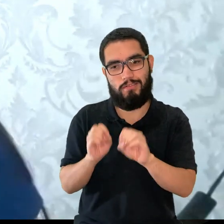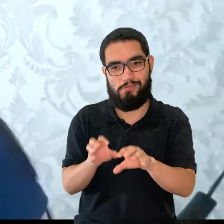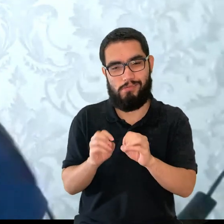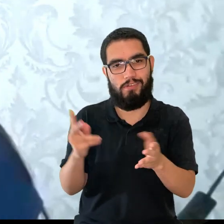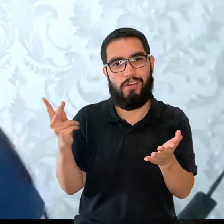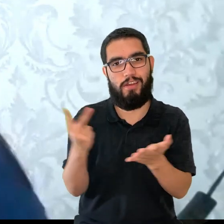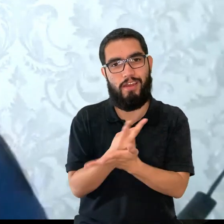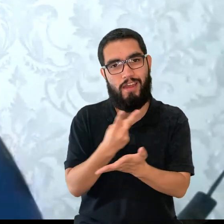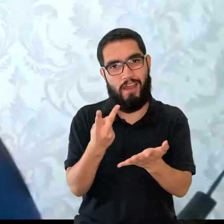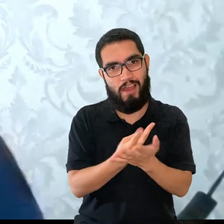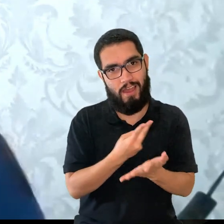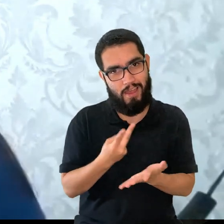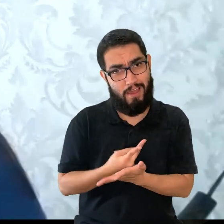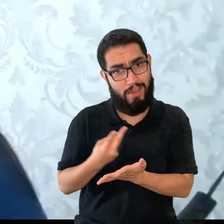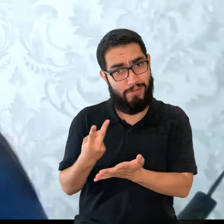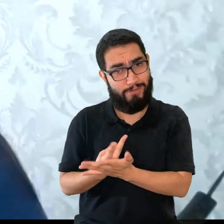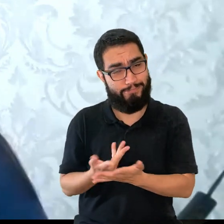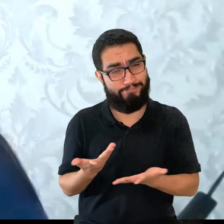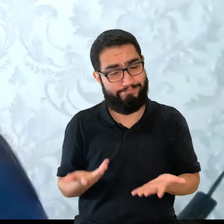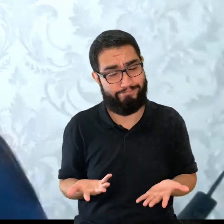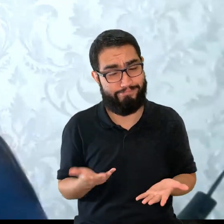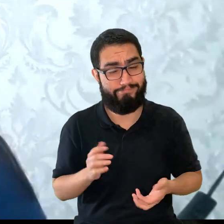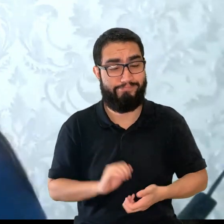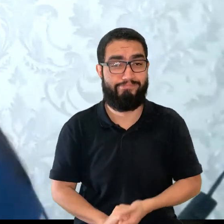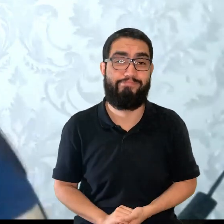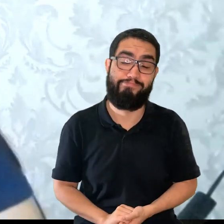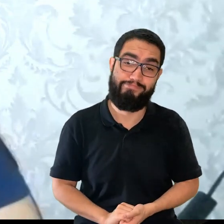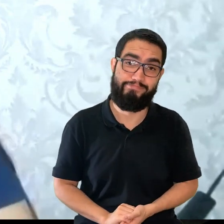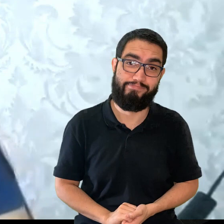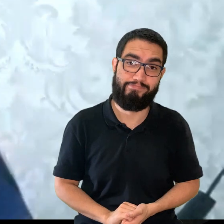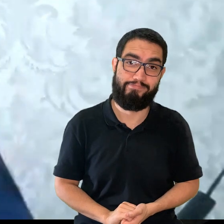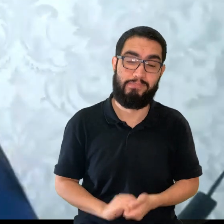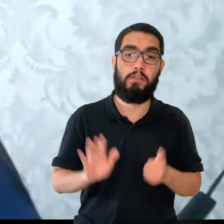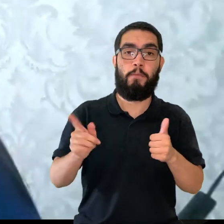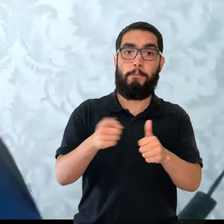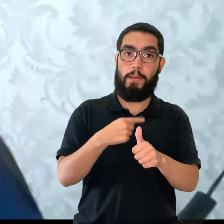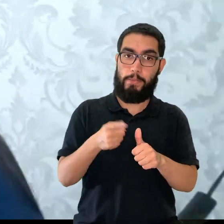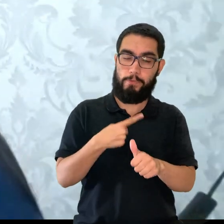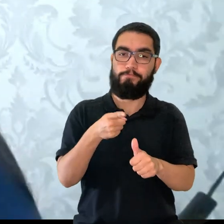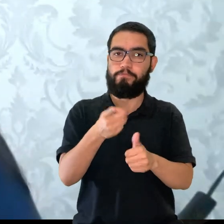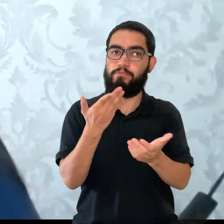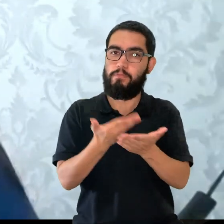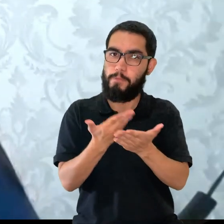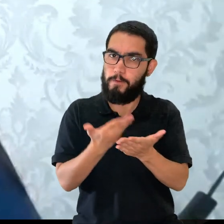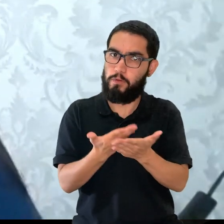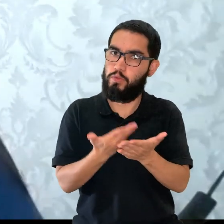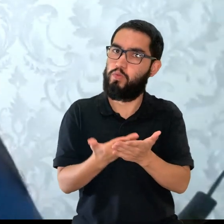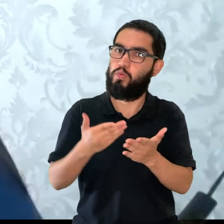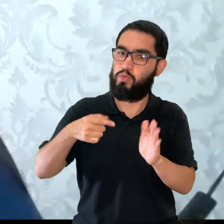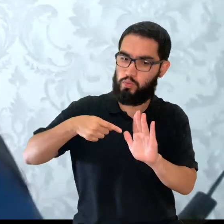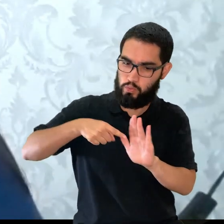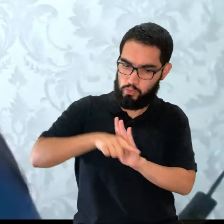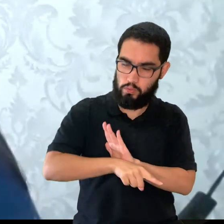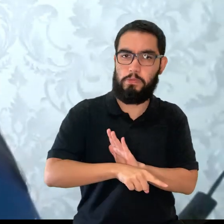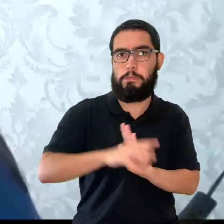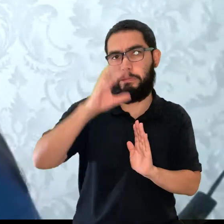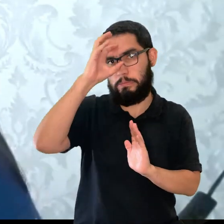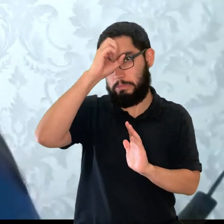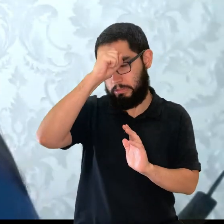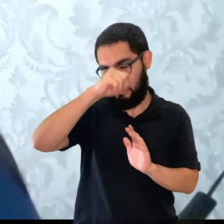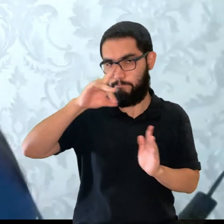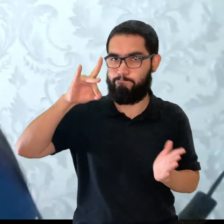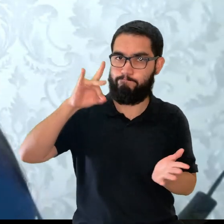vêm já com ensinos errados de pessoas que não tinham conhecimento? Então, primeiro, estude bastante, aprenda